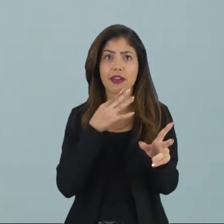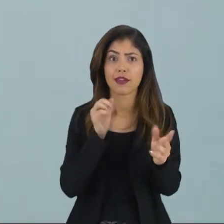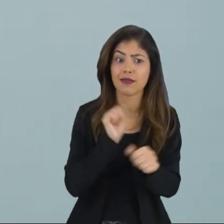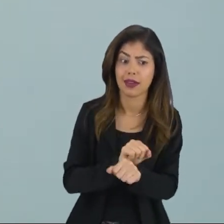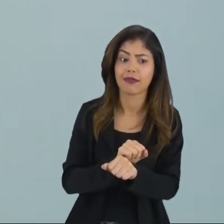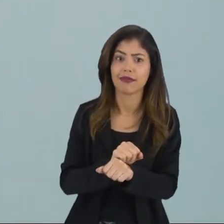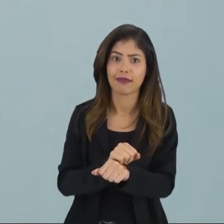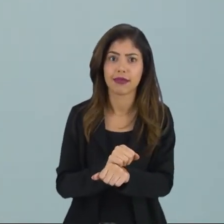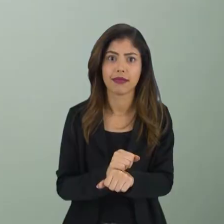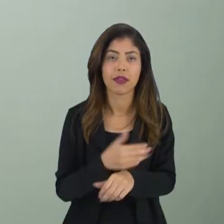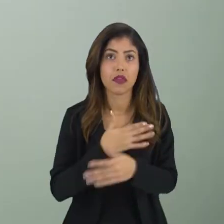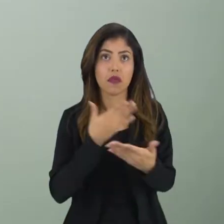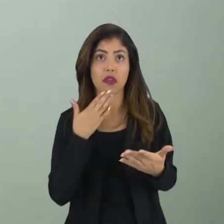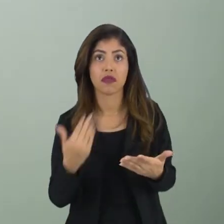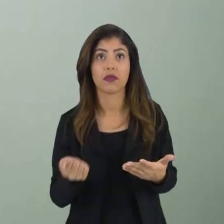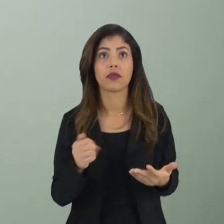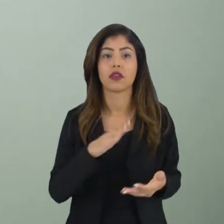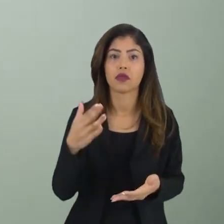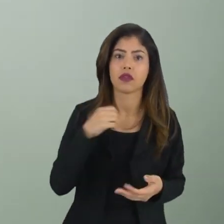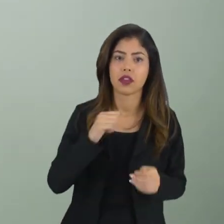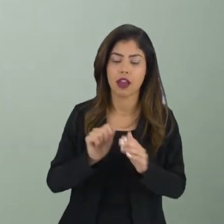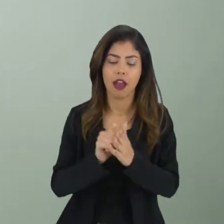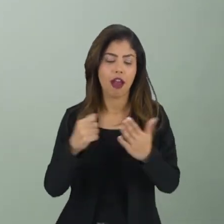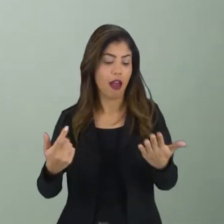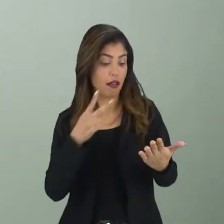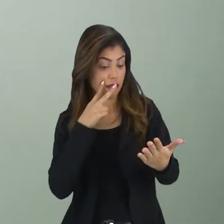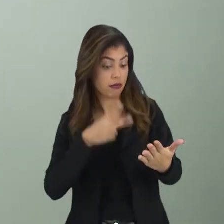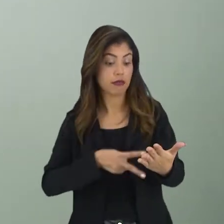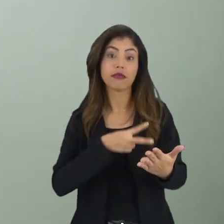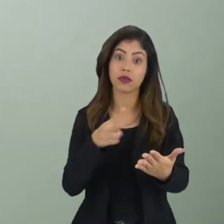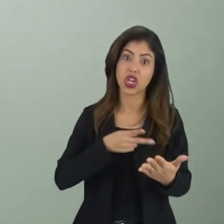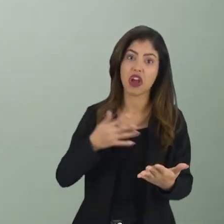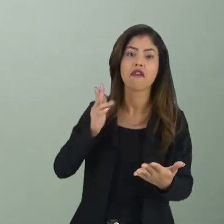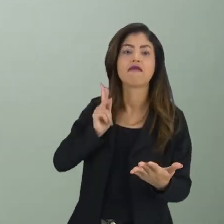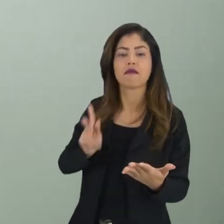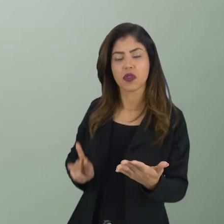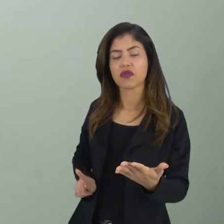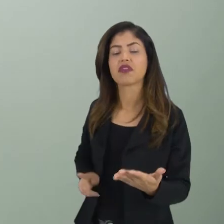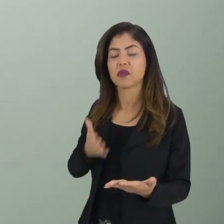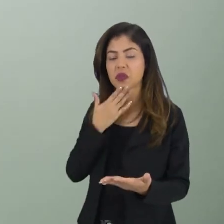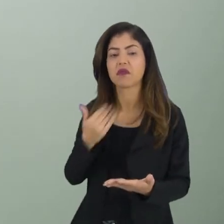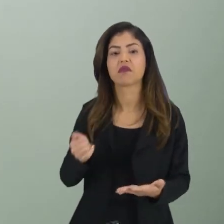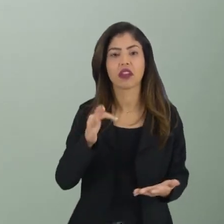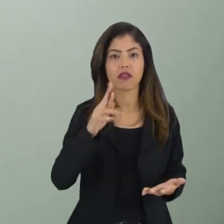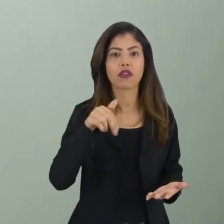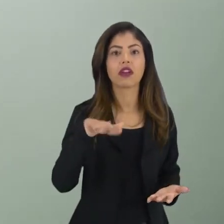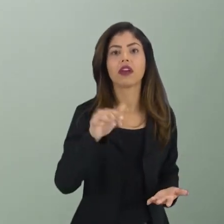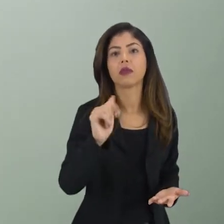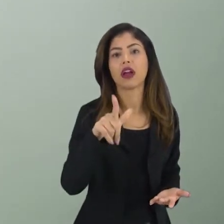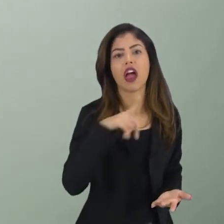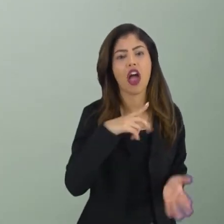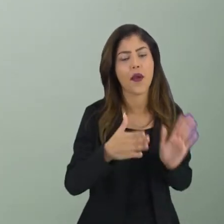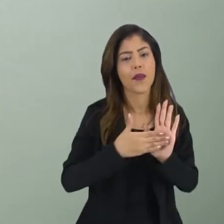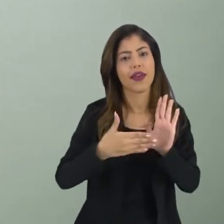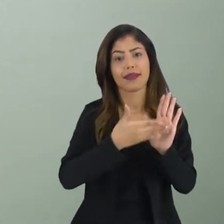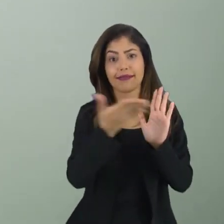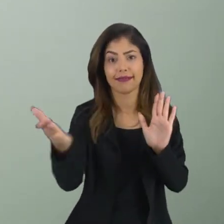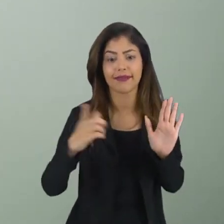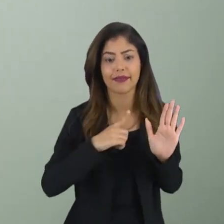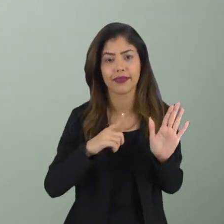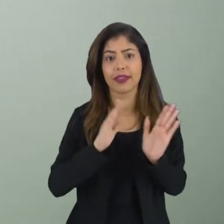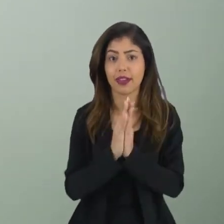esperava, né, uma dedicatória, né? Quando você espera ali uma dedicatória mais formal para alguém, uma personalidade, ele já apresenta esse trecho na